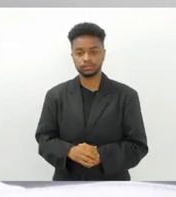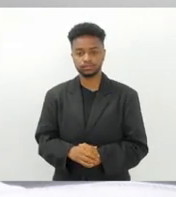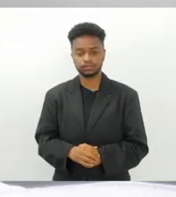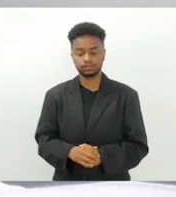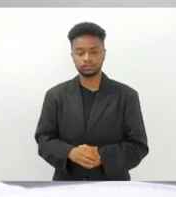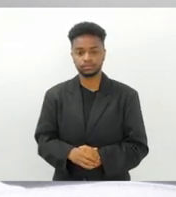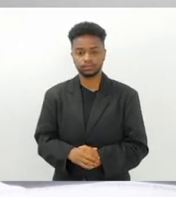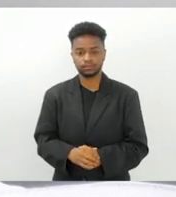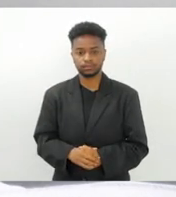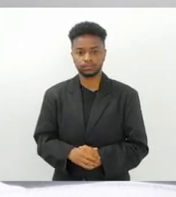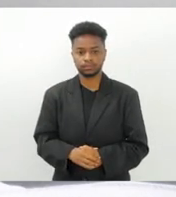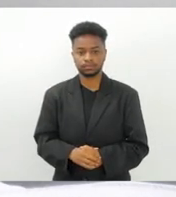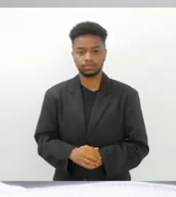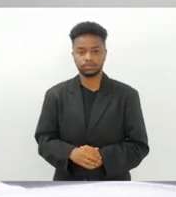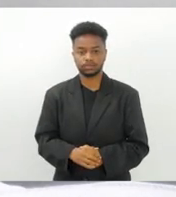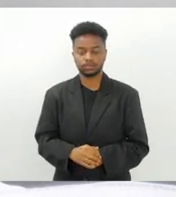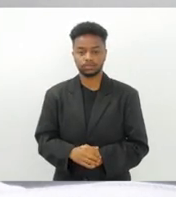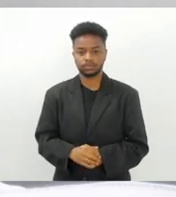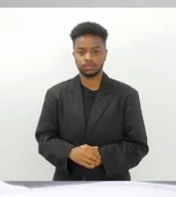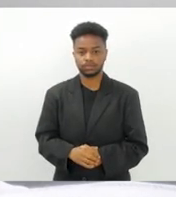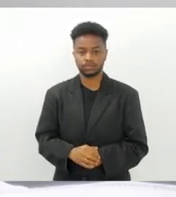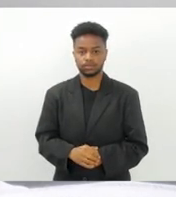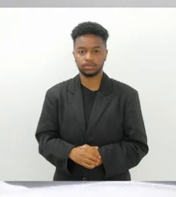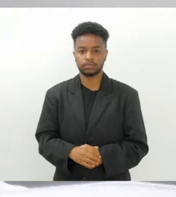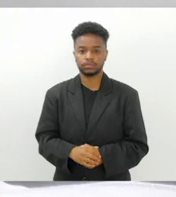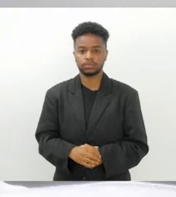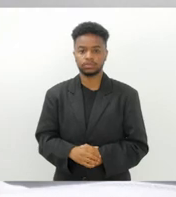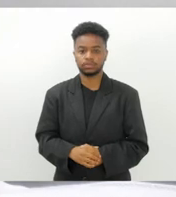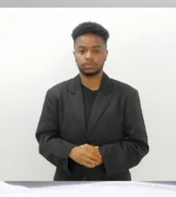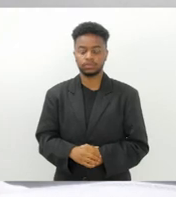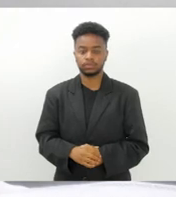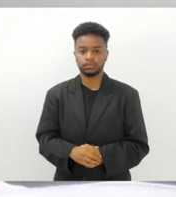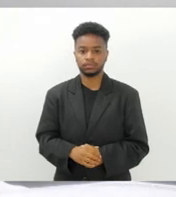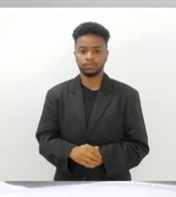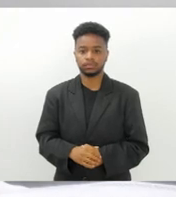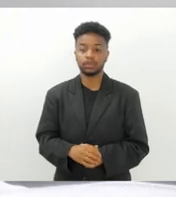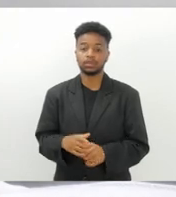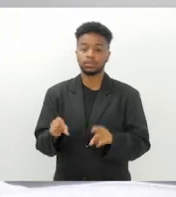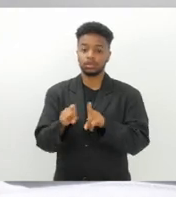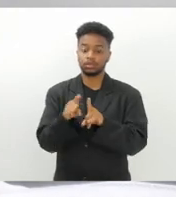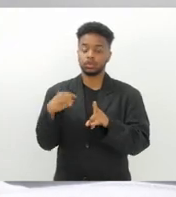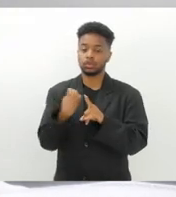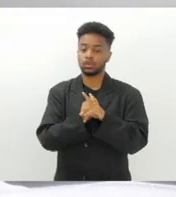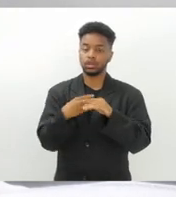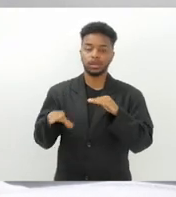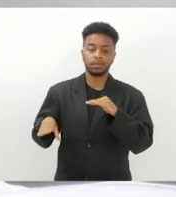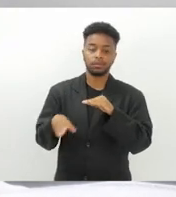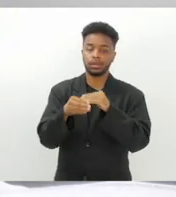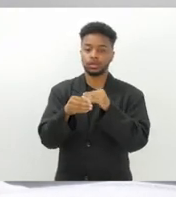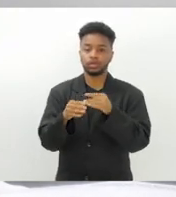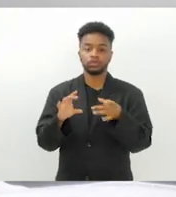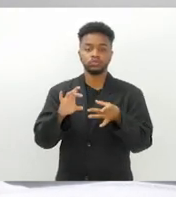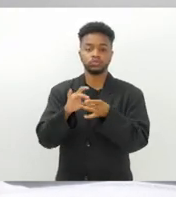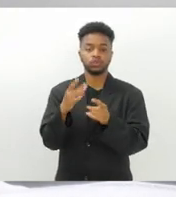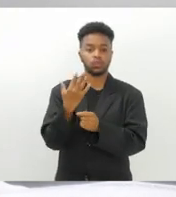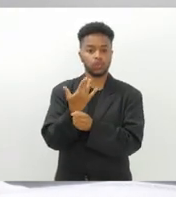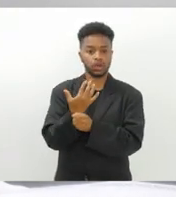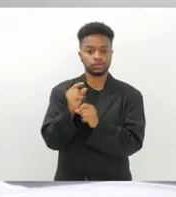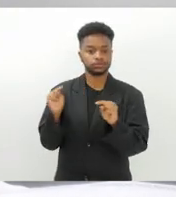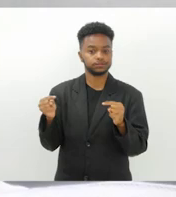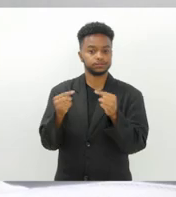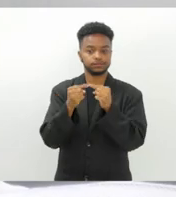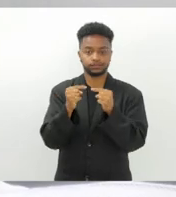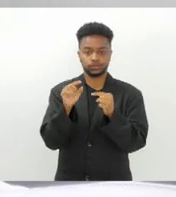inclusive, o Lohama, uma das nossas emendas com a UERJ tem a ver exatamente com isso,